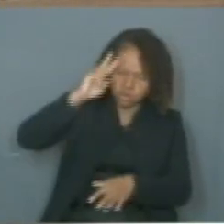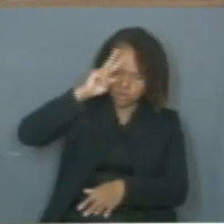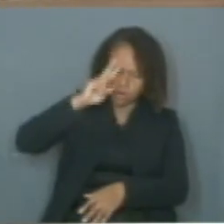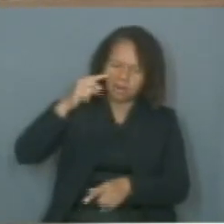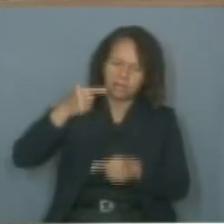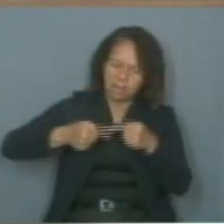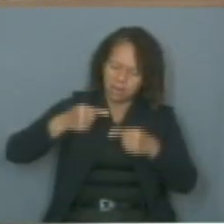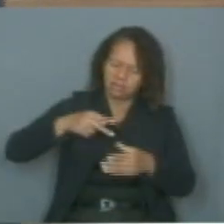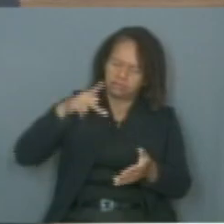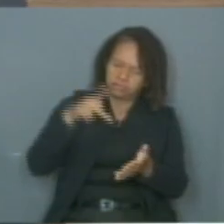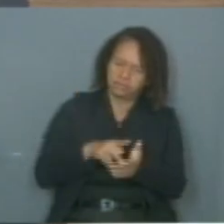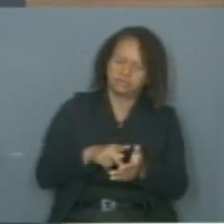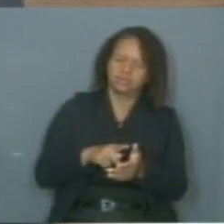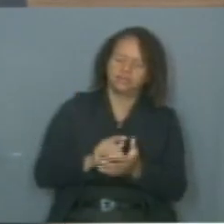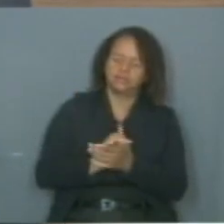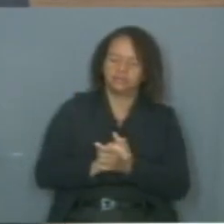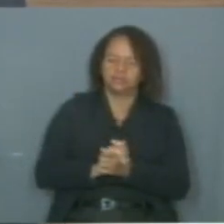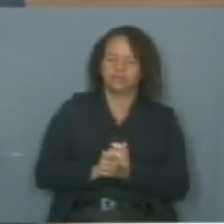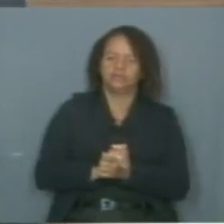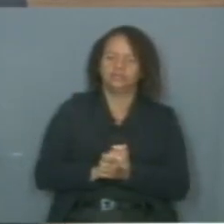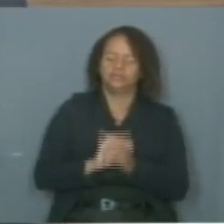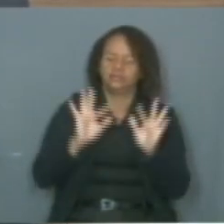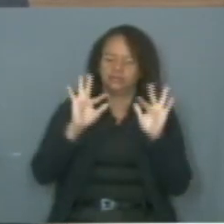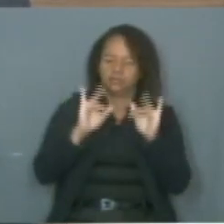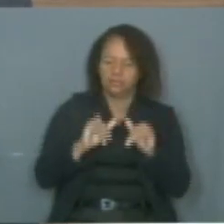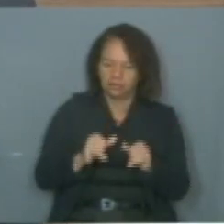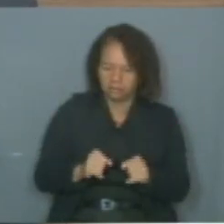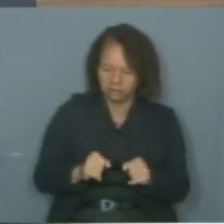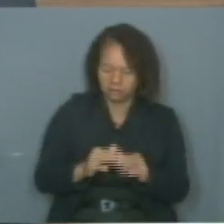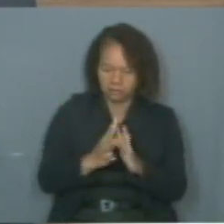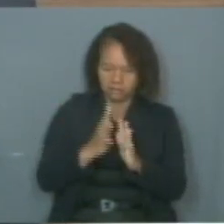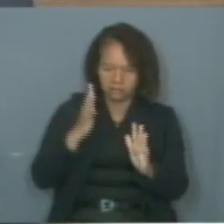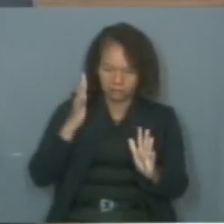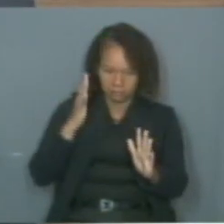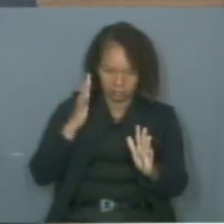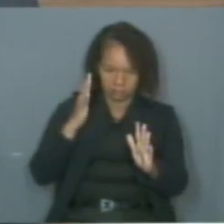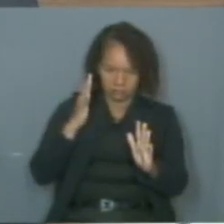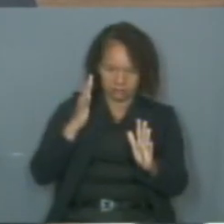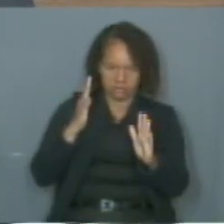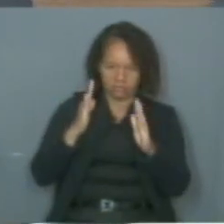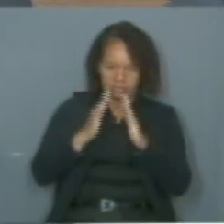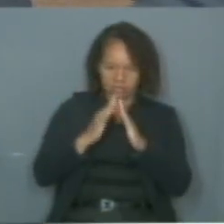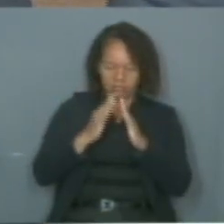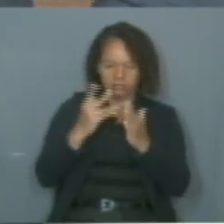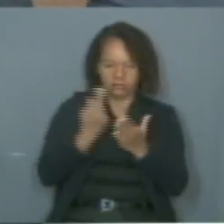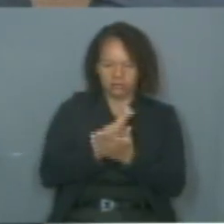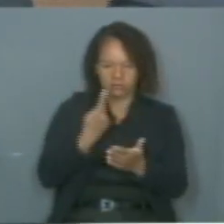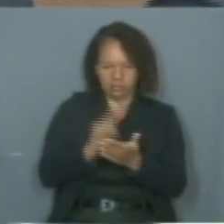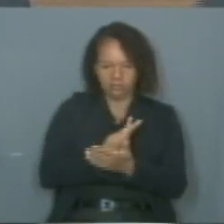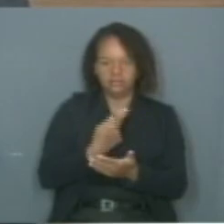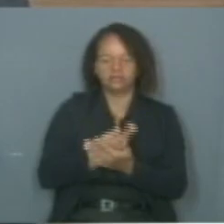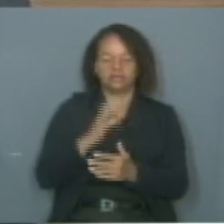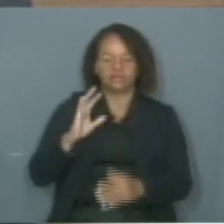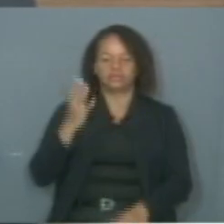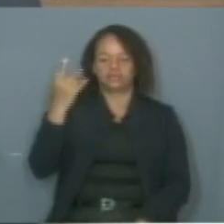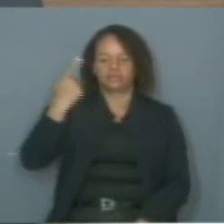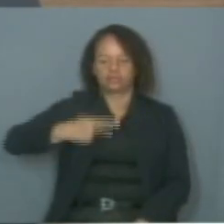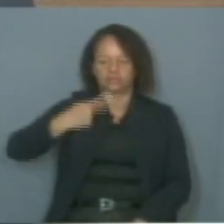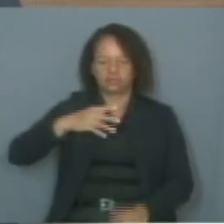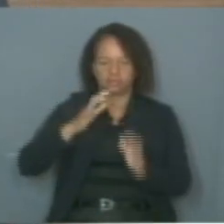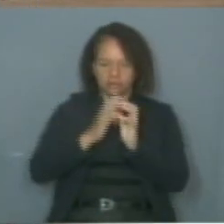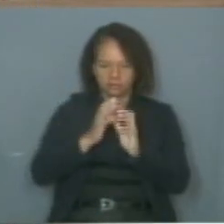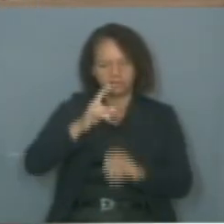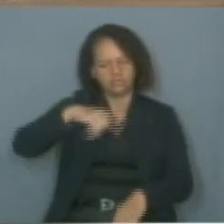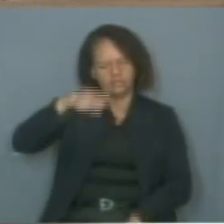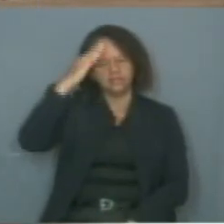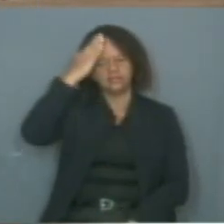política efetiva para justamente acabar com essa fila de moradias irregulares ainda que acontece aqui em Recife. A gente